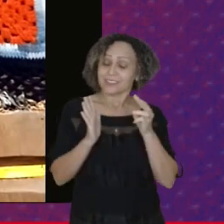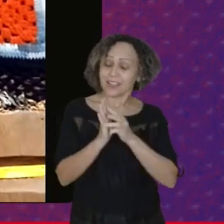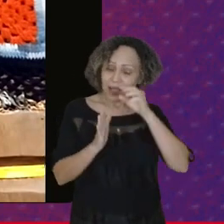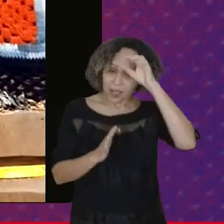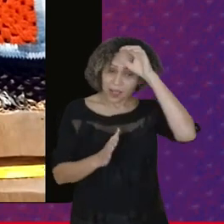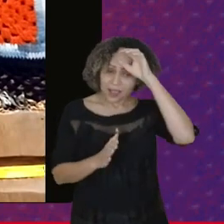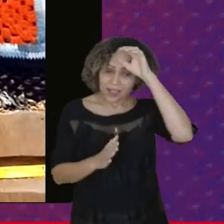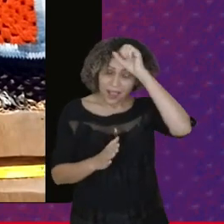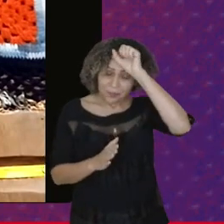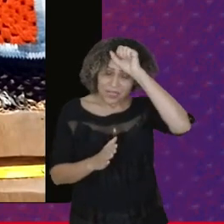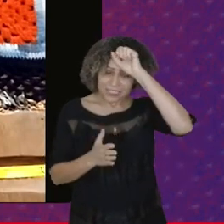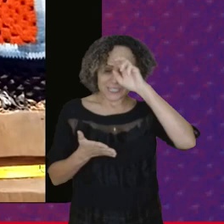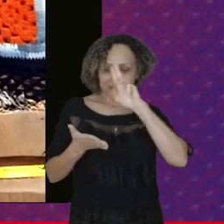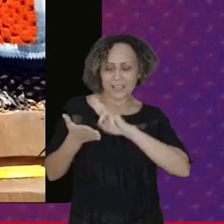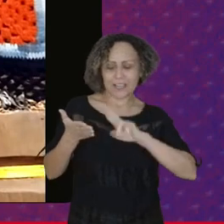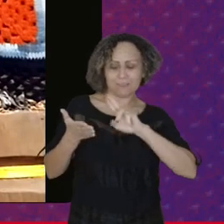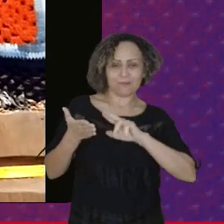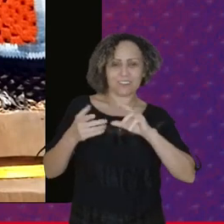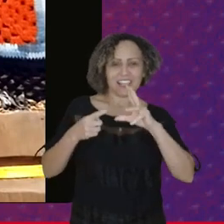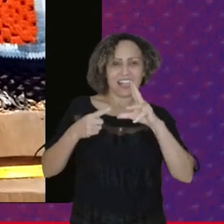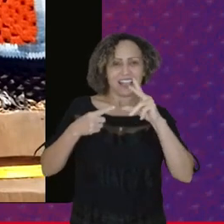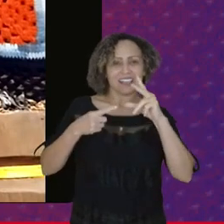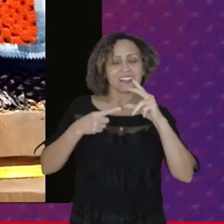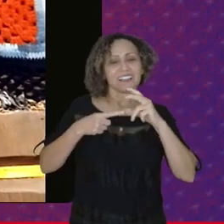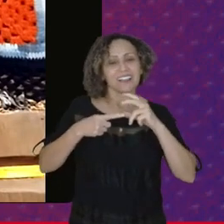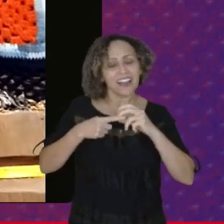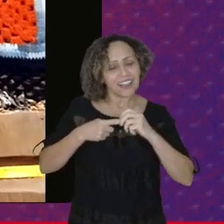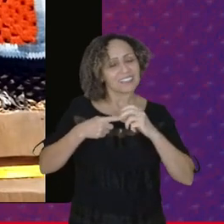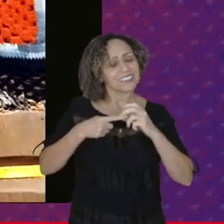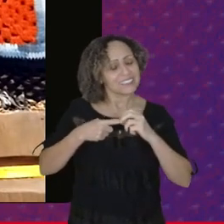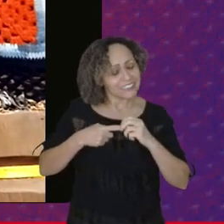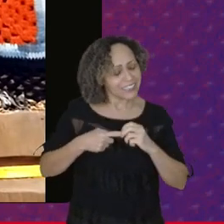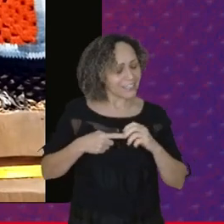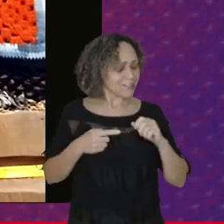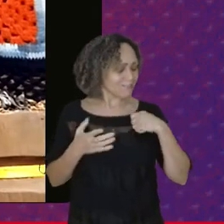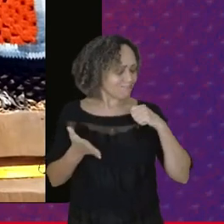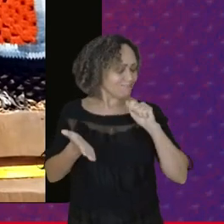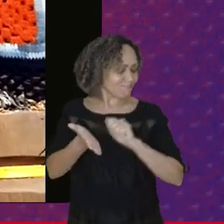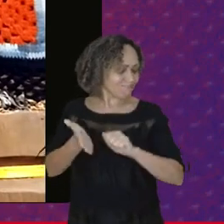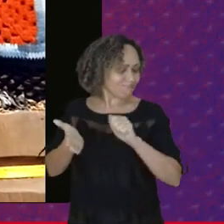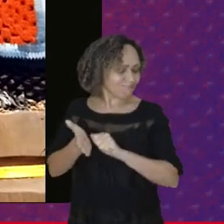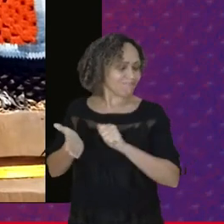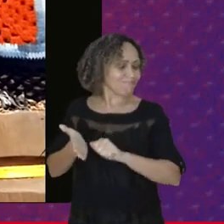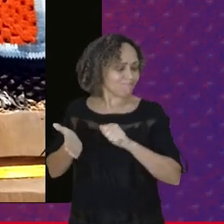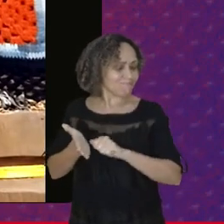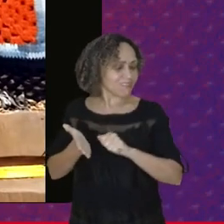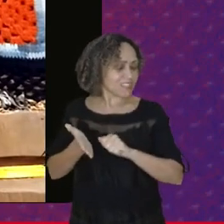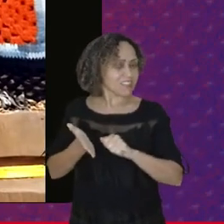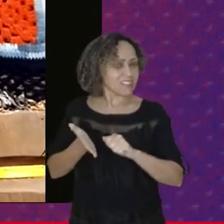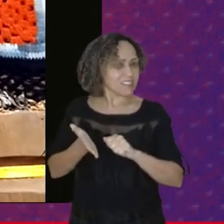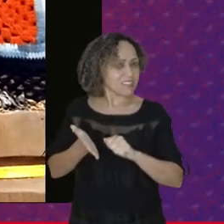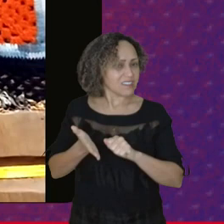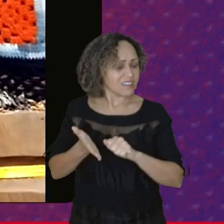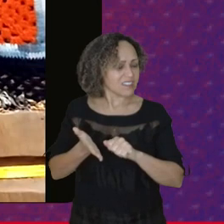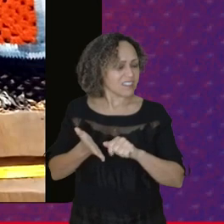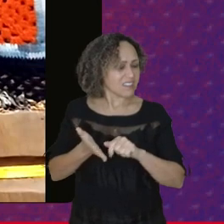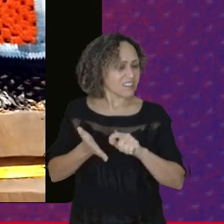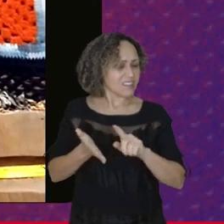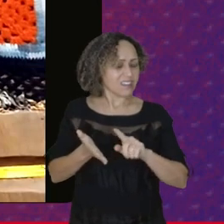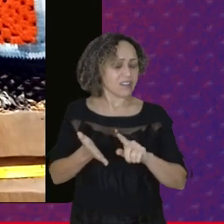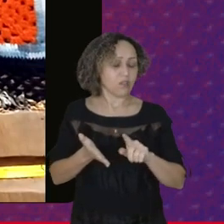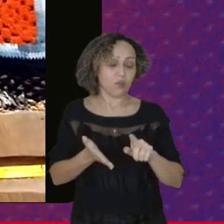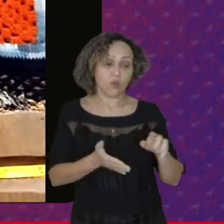que tem usado de uma forma muito violenta contra os nossos povos indígenas, contra as mulheres